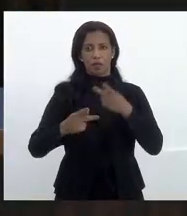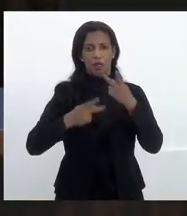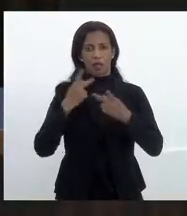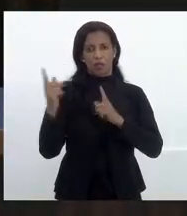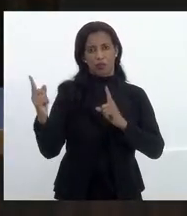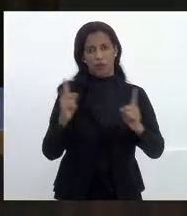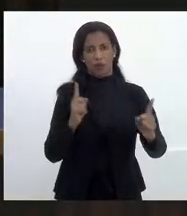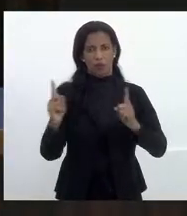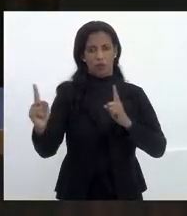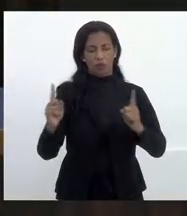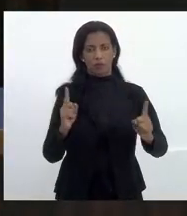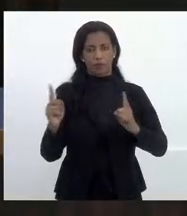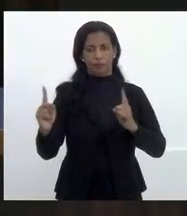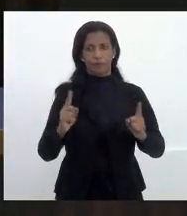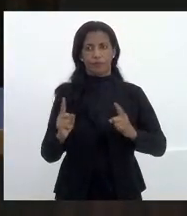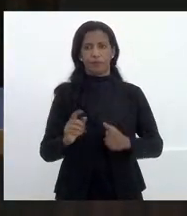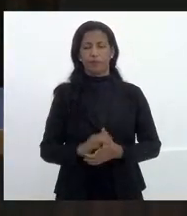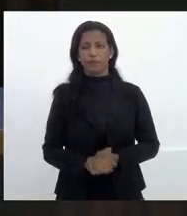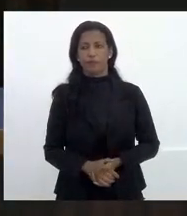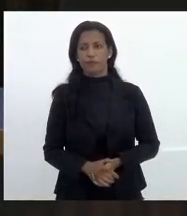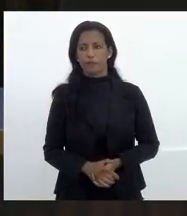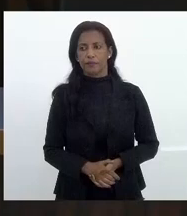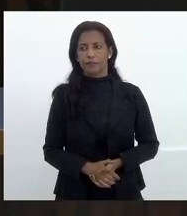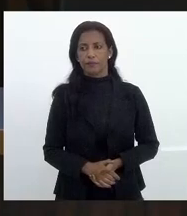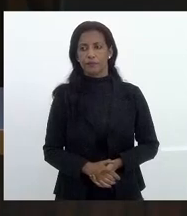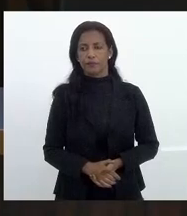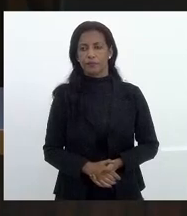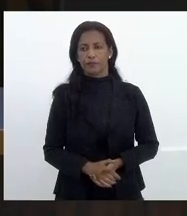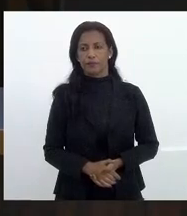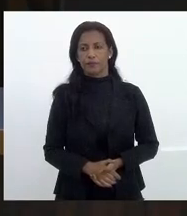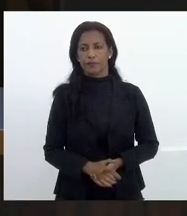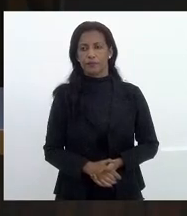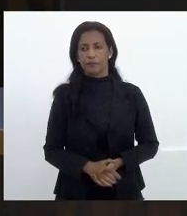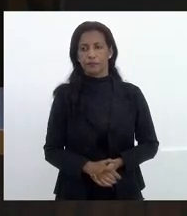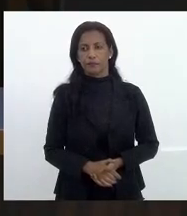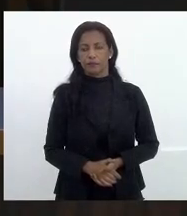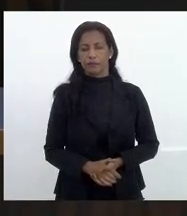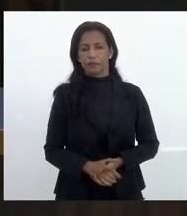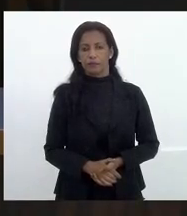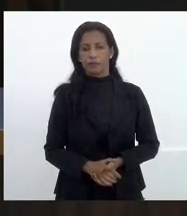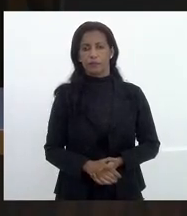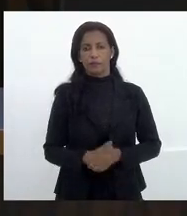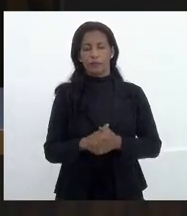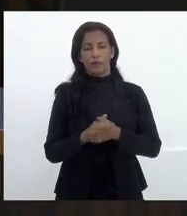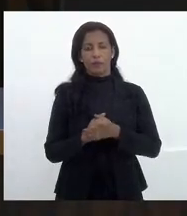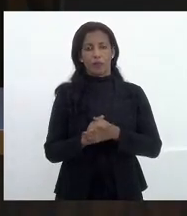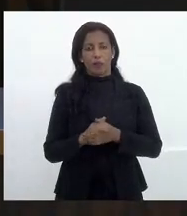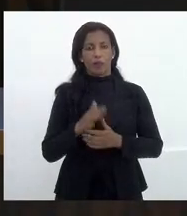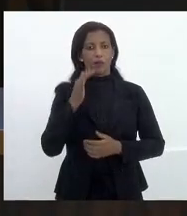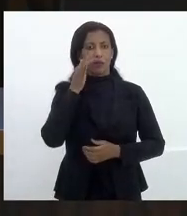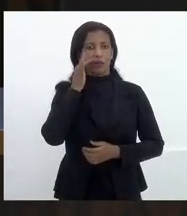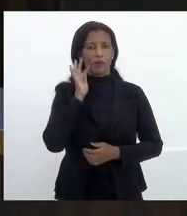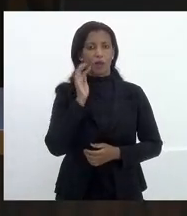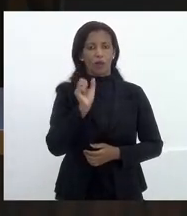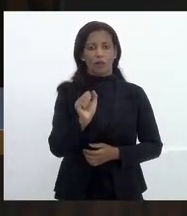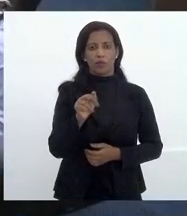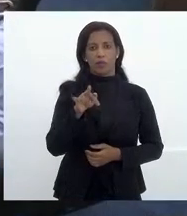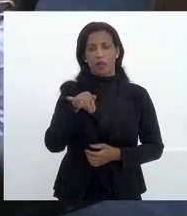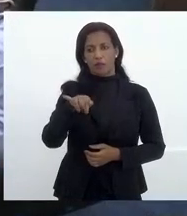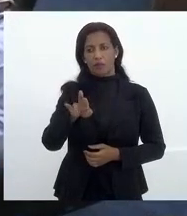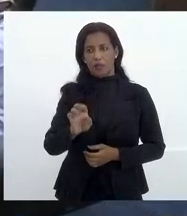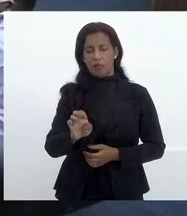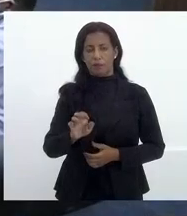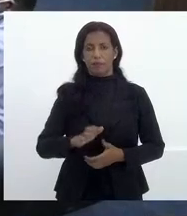falas intercaladas em deputados em representação dos Servidores Públicos a palavra Deputado Flávio serafini